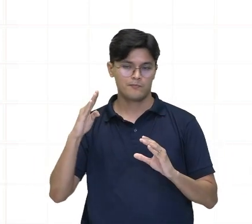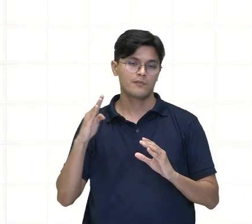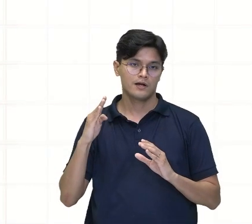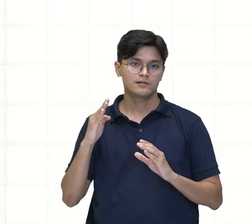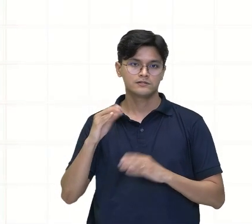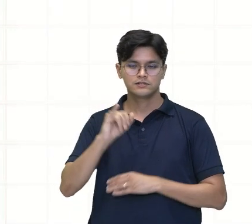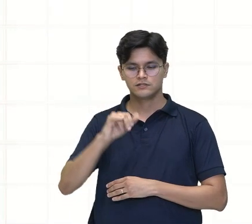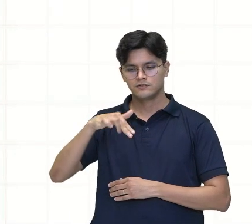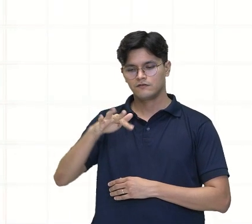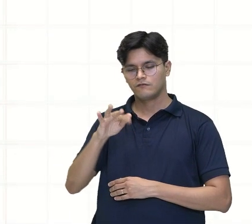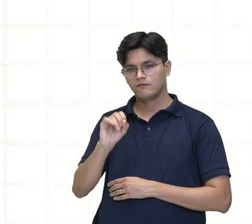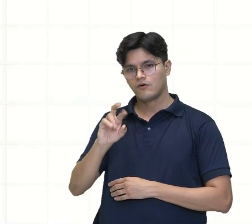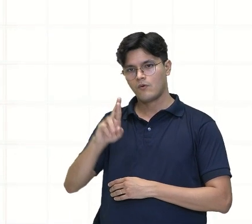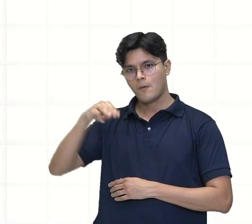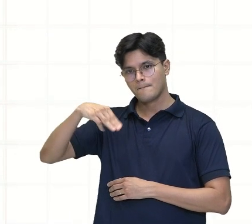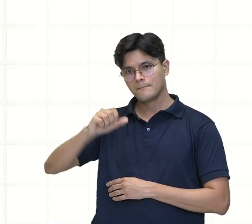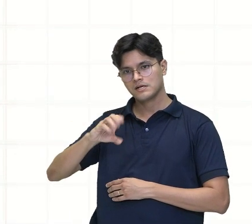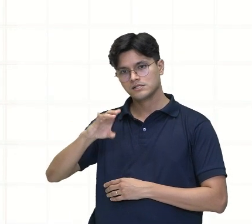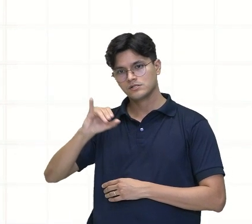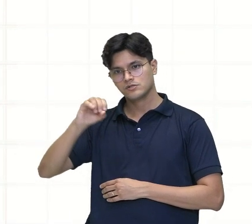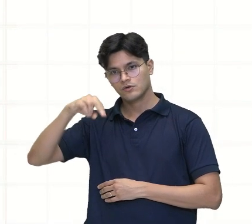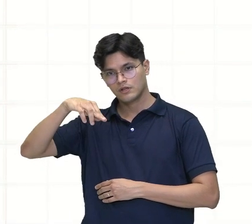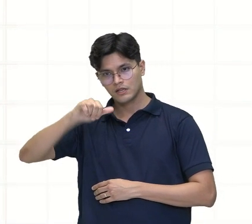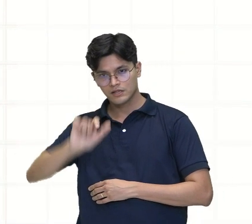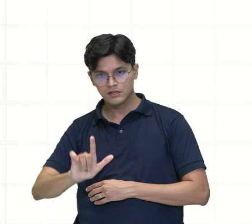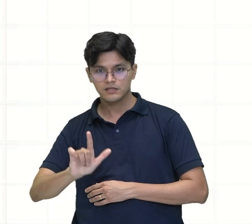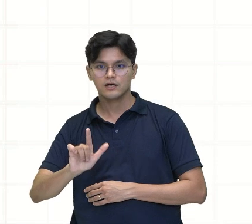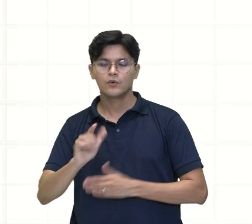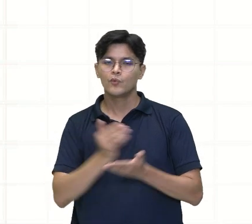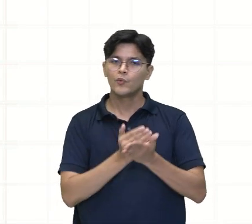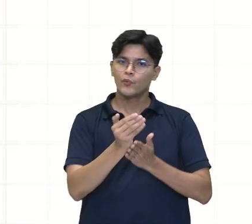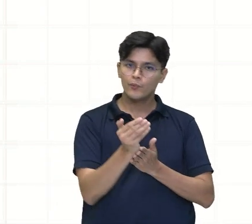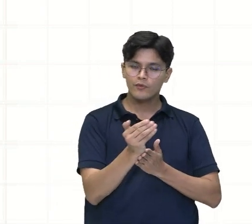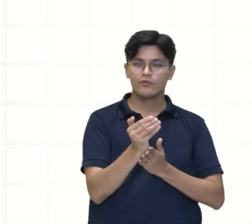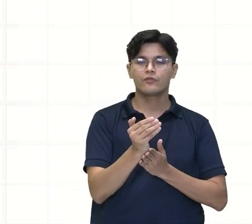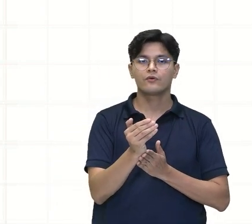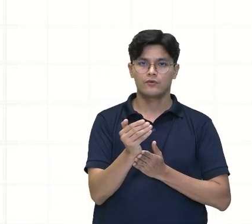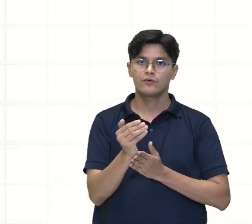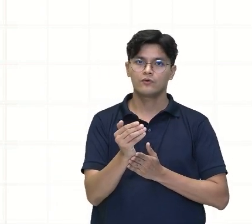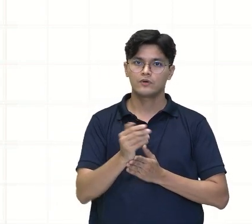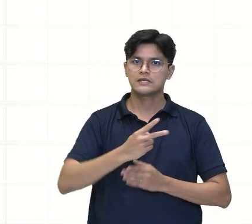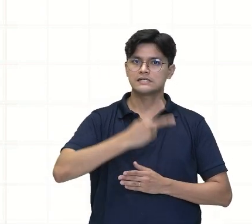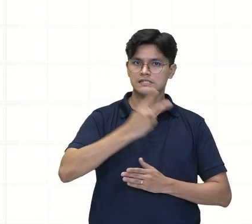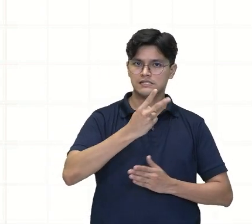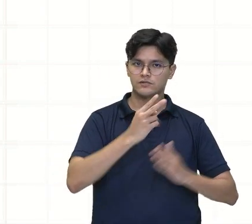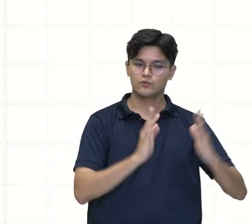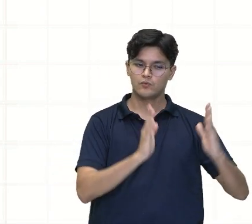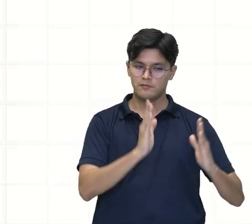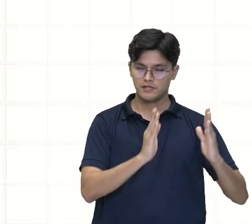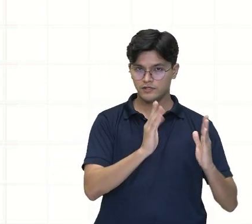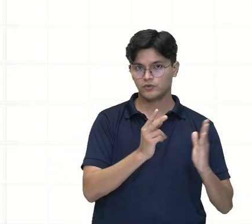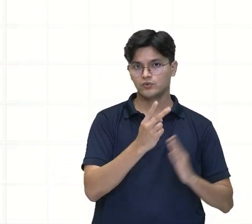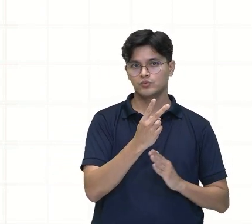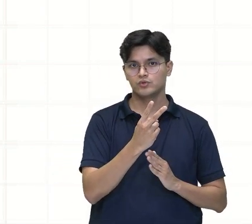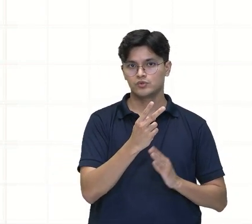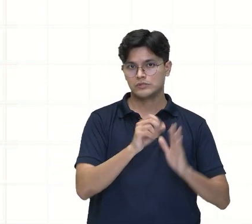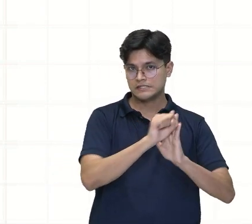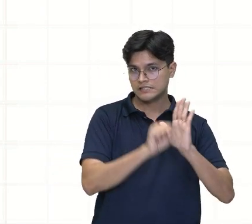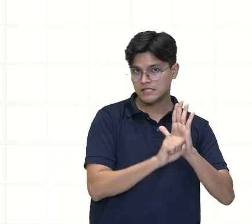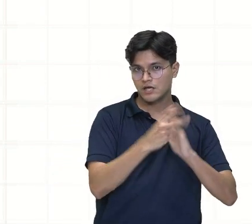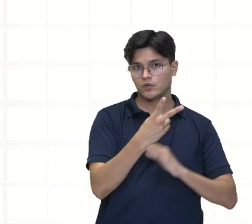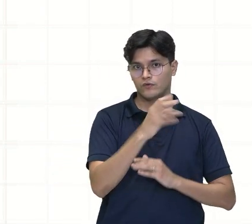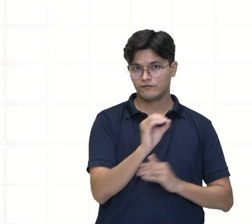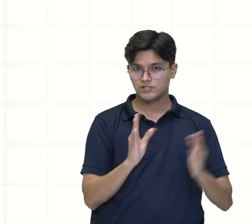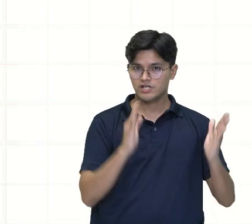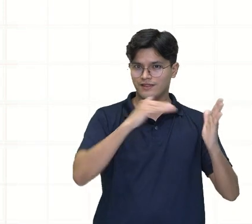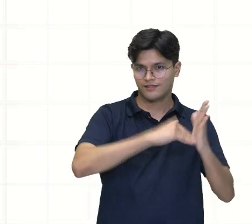informacional. Bem, ela teve início na segunda metade do século XX e vai até o século XXI, é marcada ali pelo